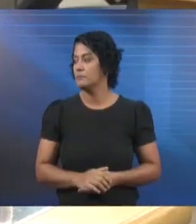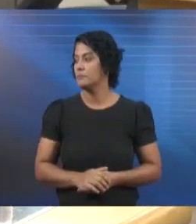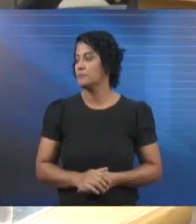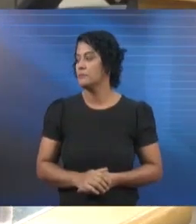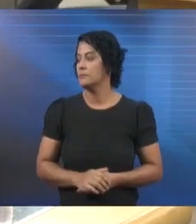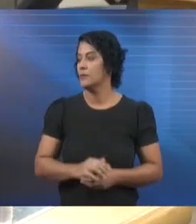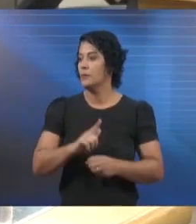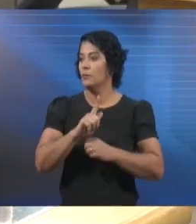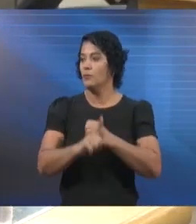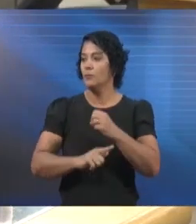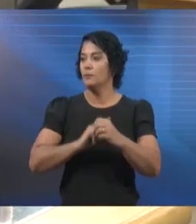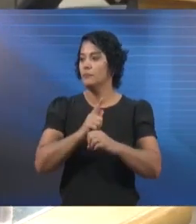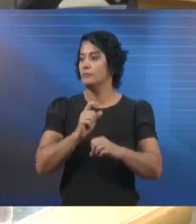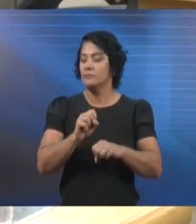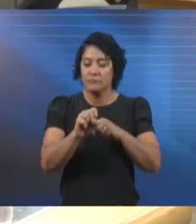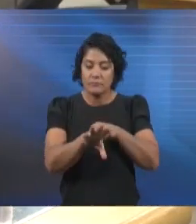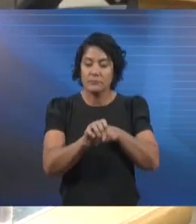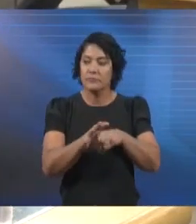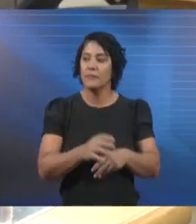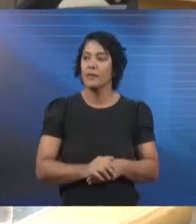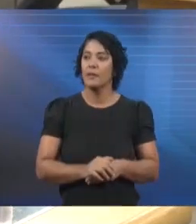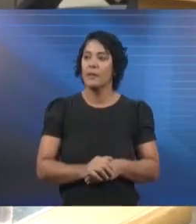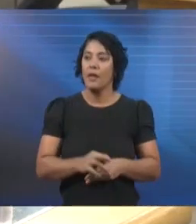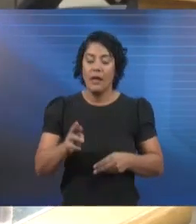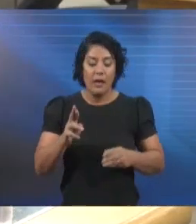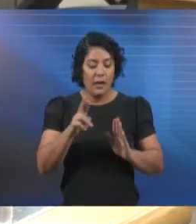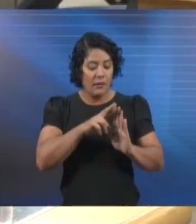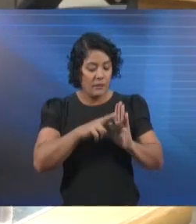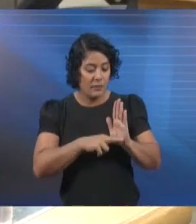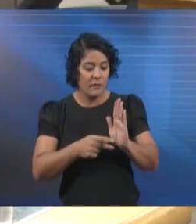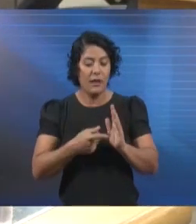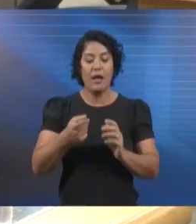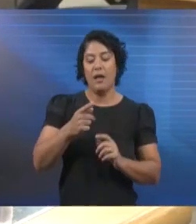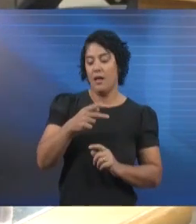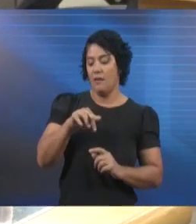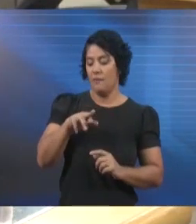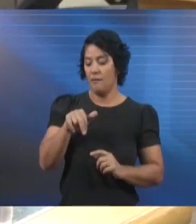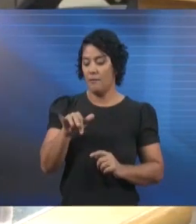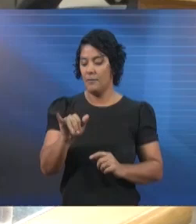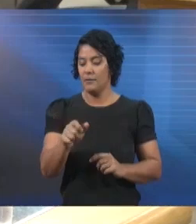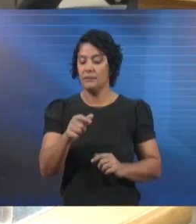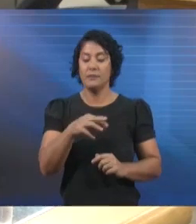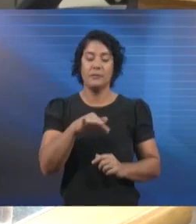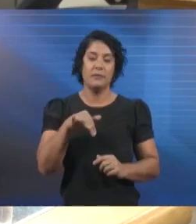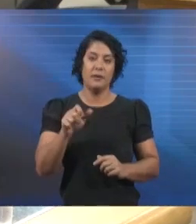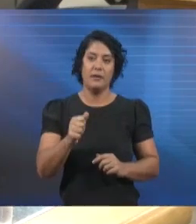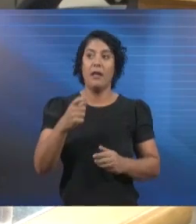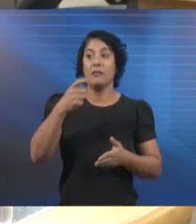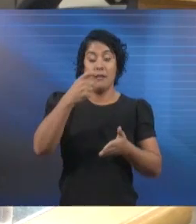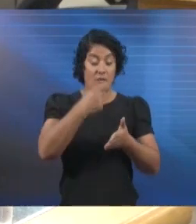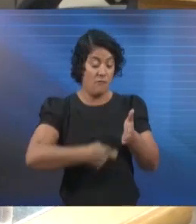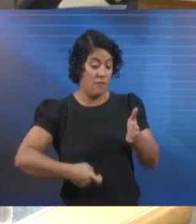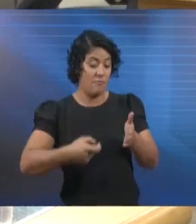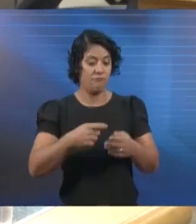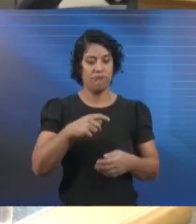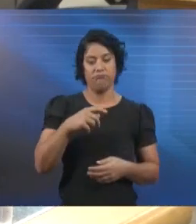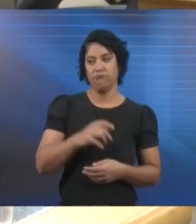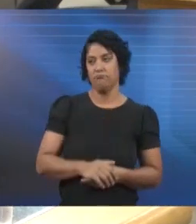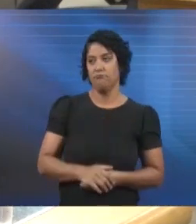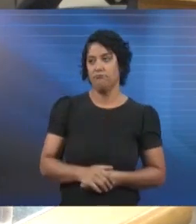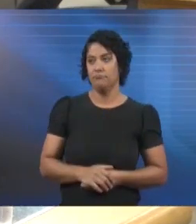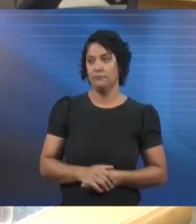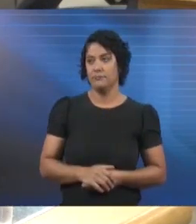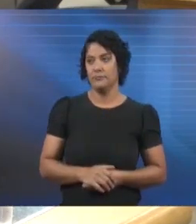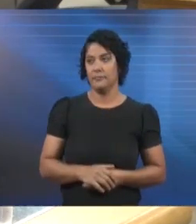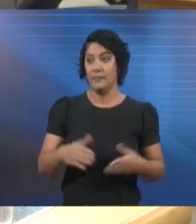aqui ó regulamentação da reforma tributária pode passar a taxar motoristas de aplicativo